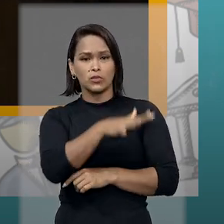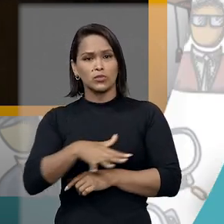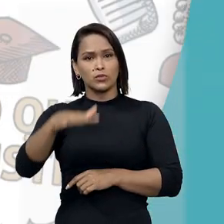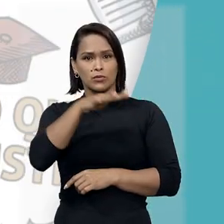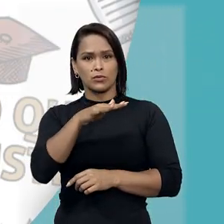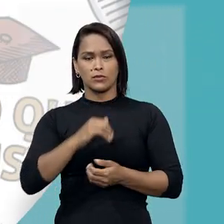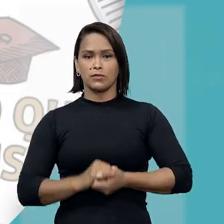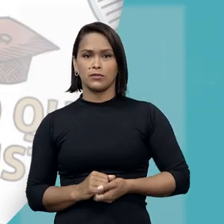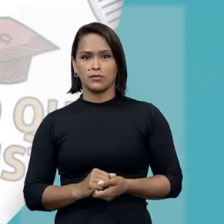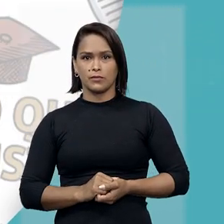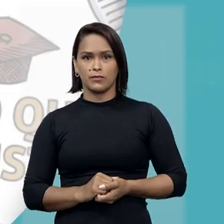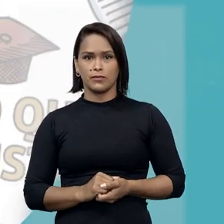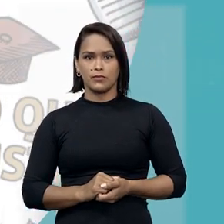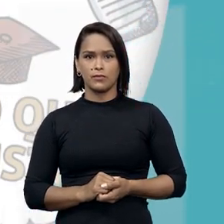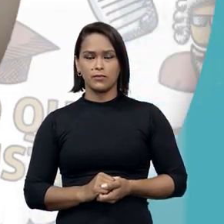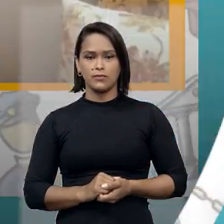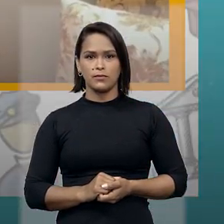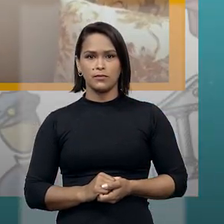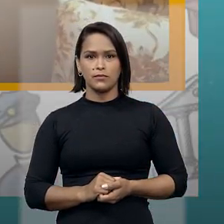animais.